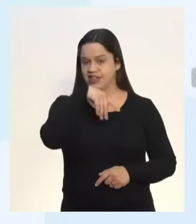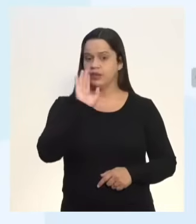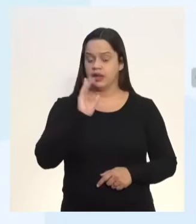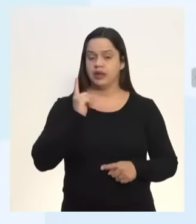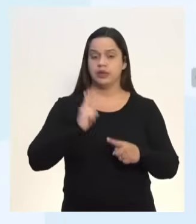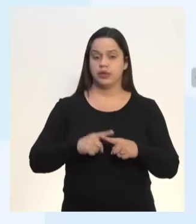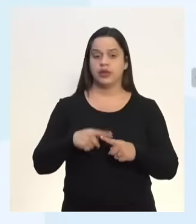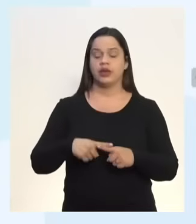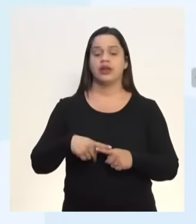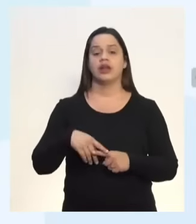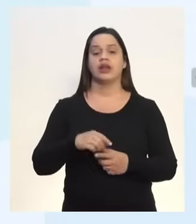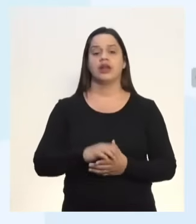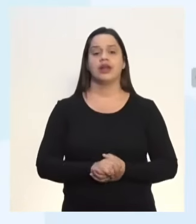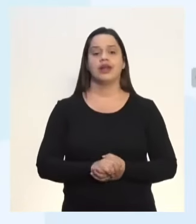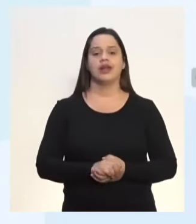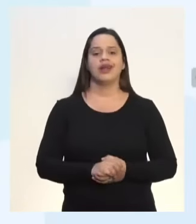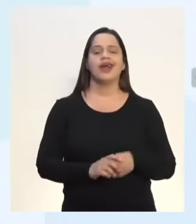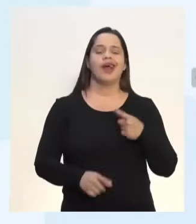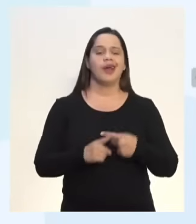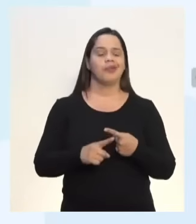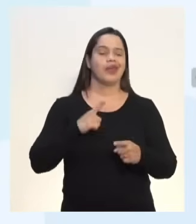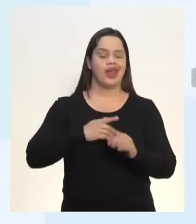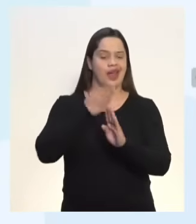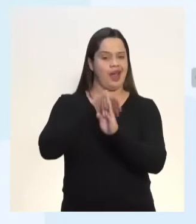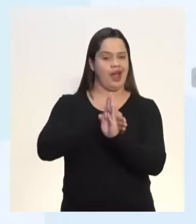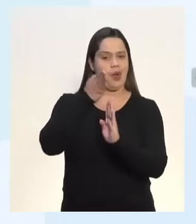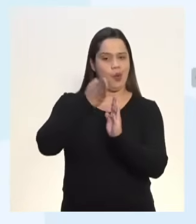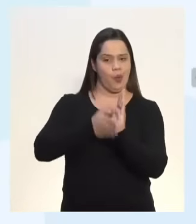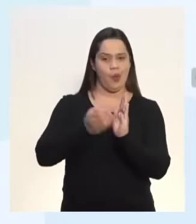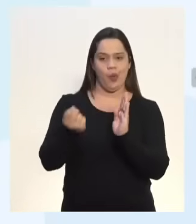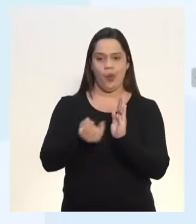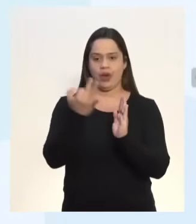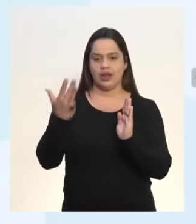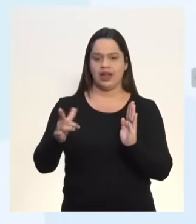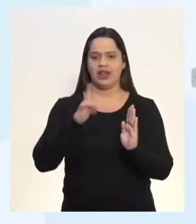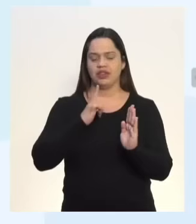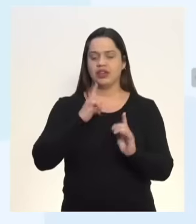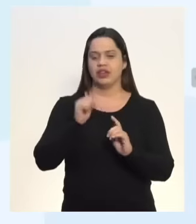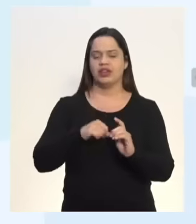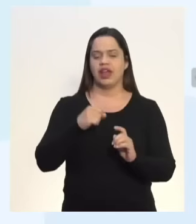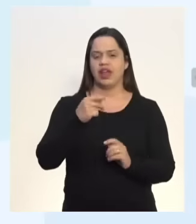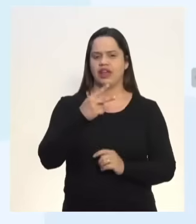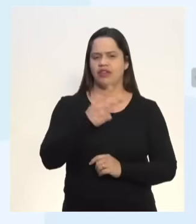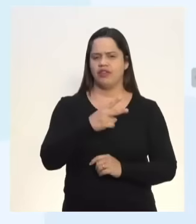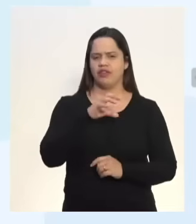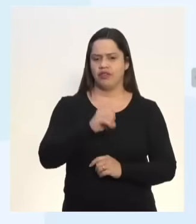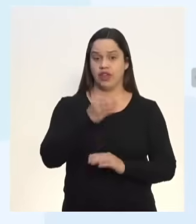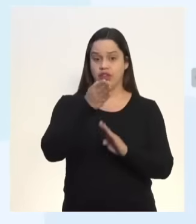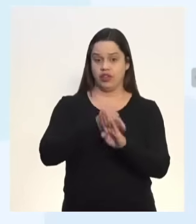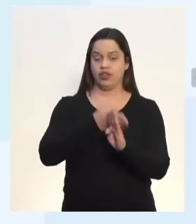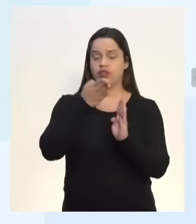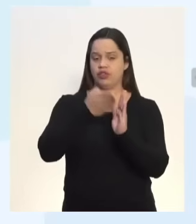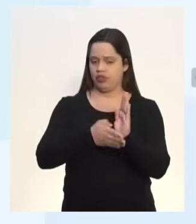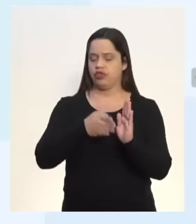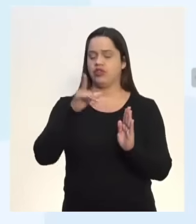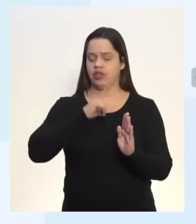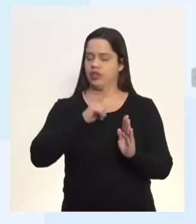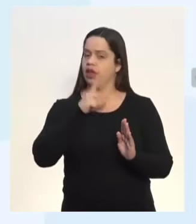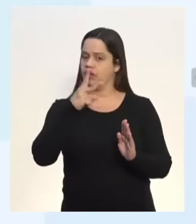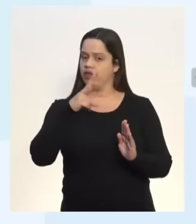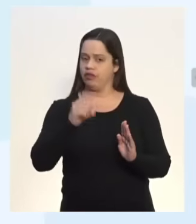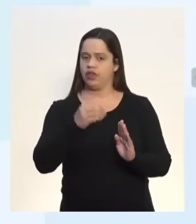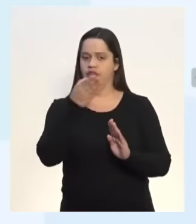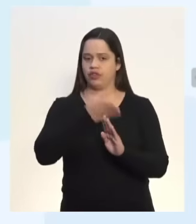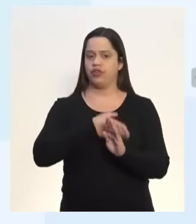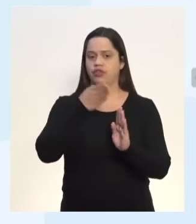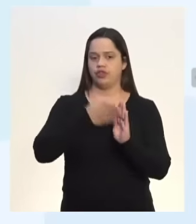pouquinho bem mais complicada. Até por conta da quantidade de lados dela, né? Isso. Se eu não me engano, ela é a que tem 20 lados. Isso, se eu não me engano, essa que tem 20 lados